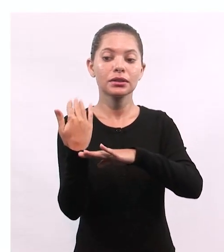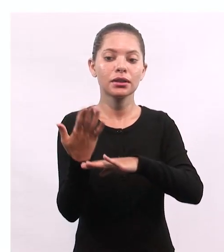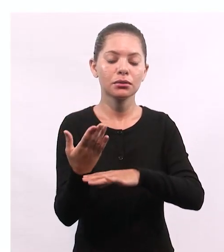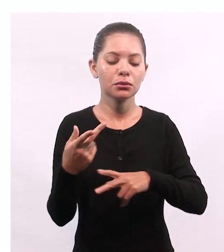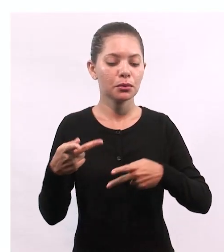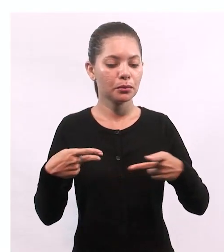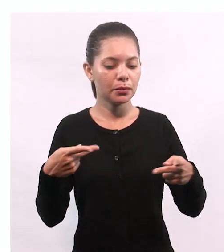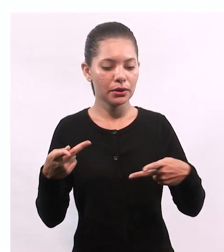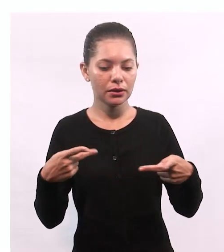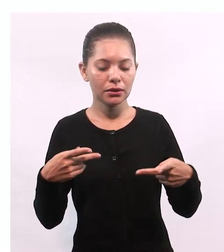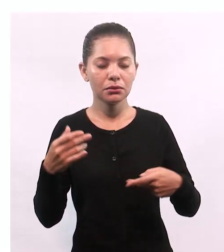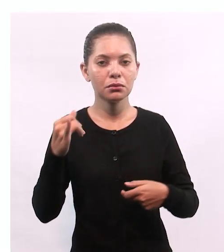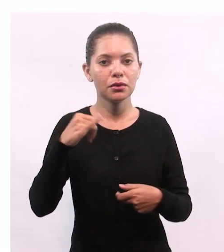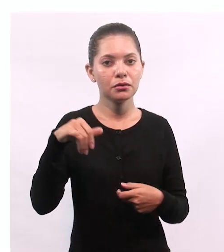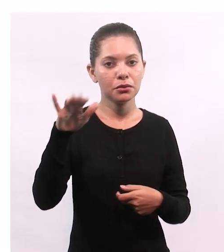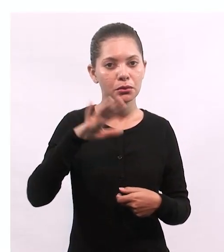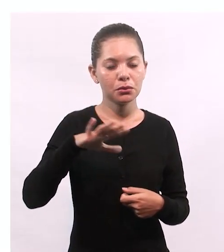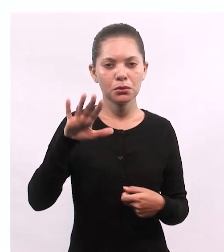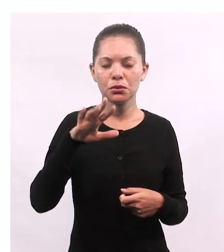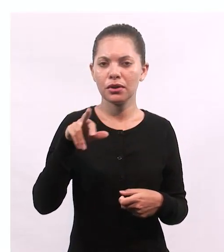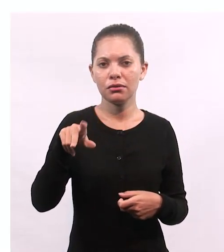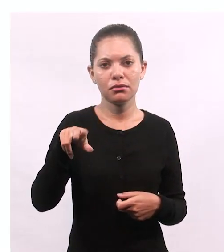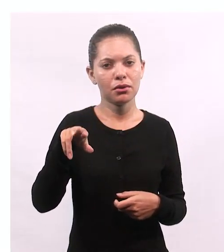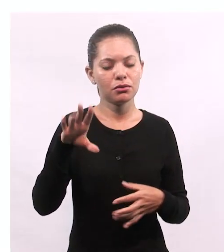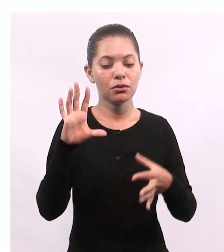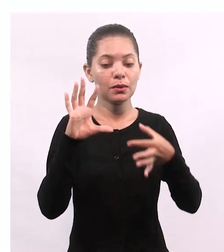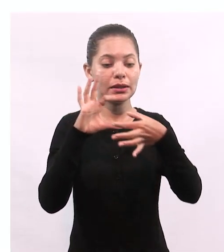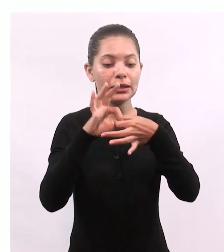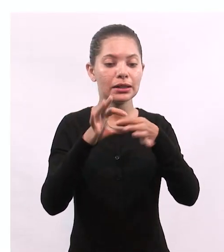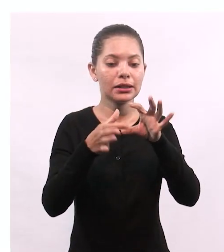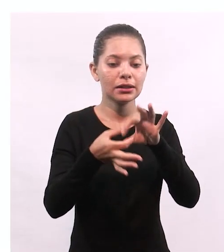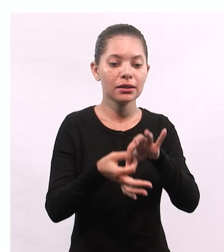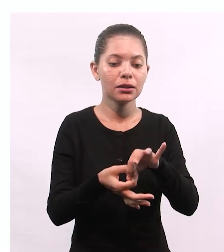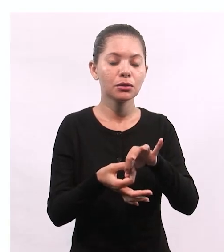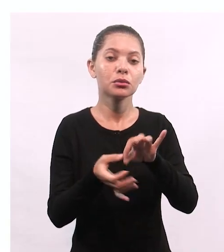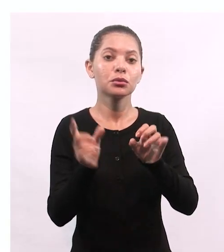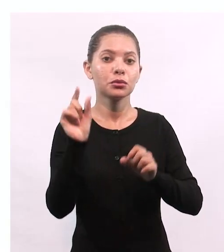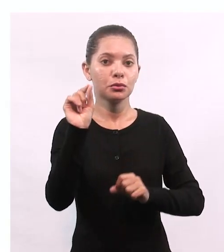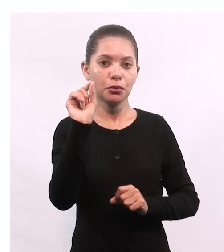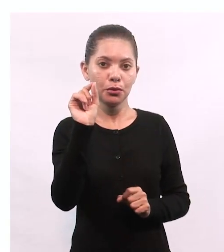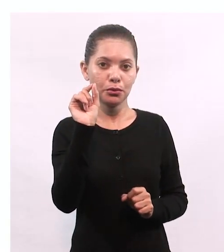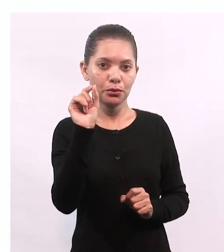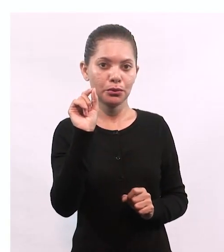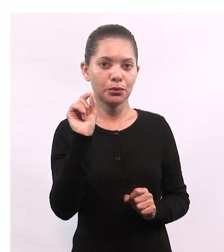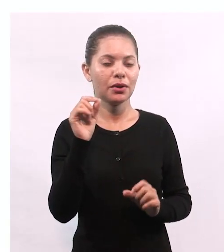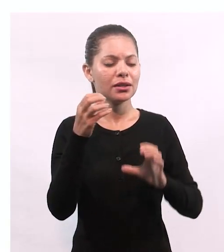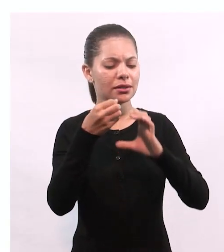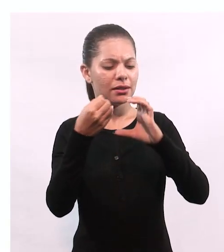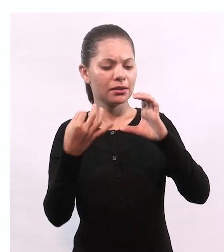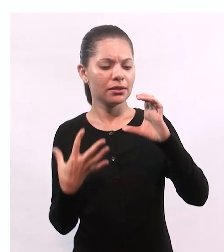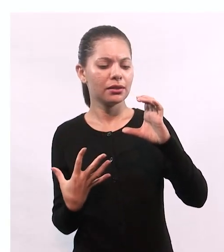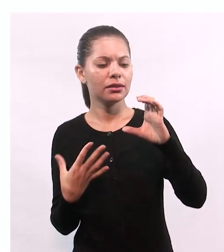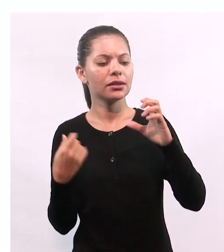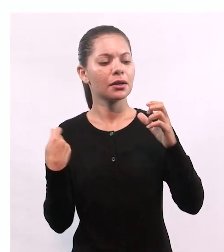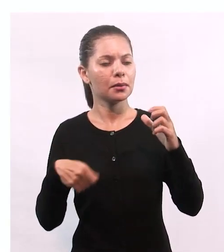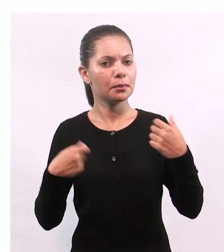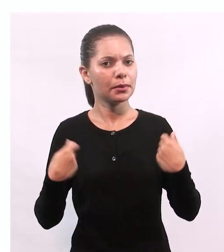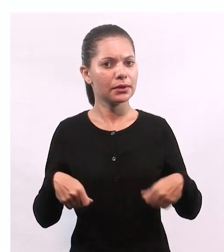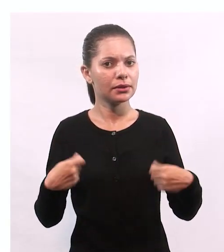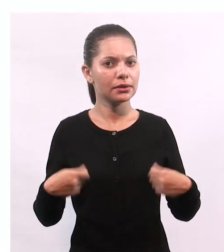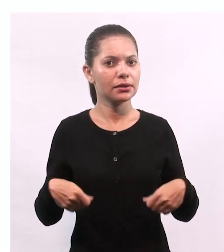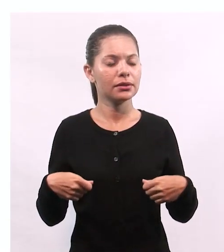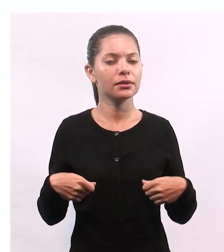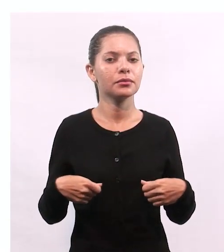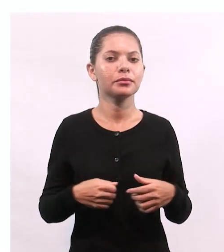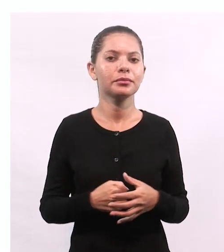Então eu salto do plano, a mesma figura que eu tenho aqui embaixo, eu só estou conectando os pontos fora do plano. Então, é essas